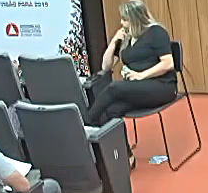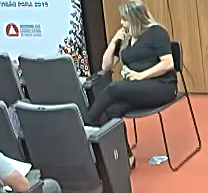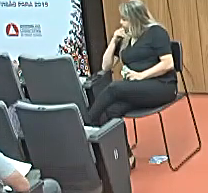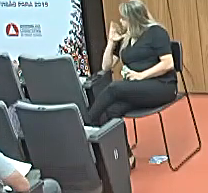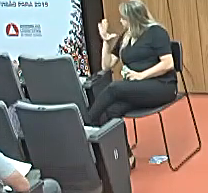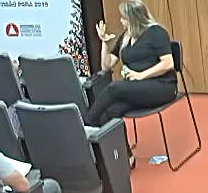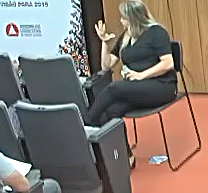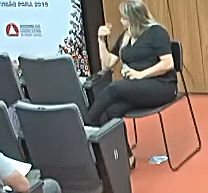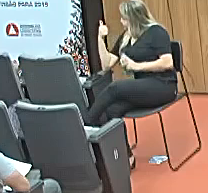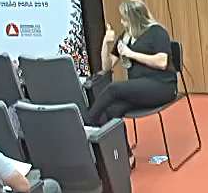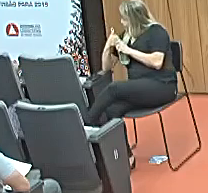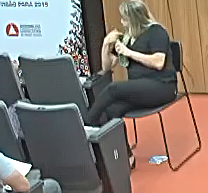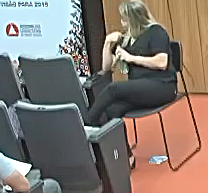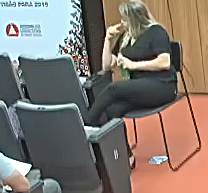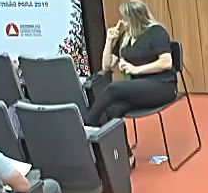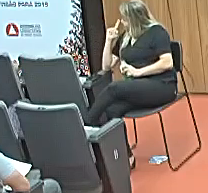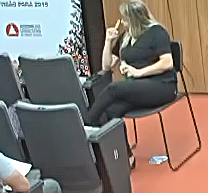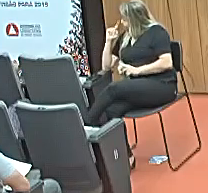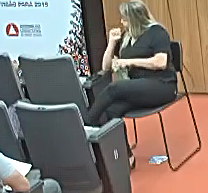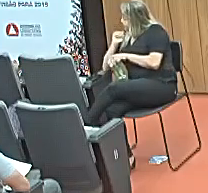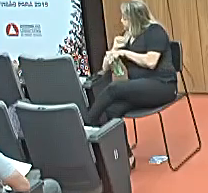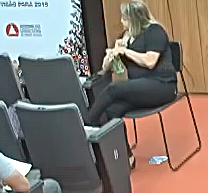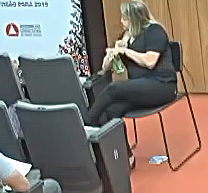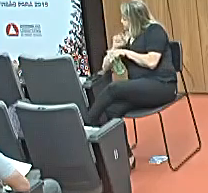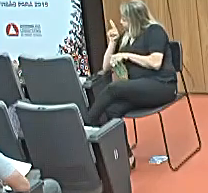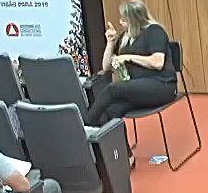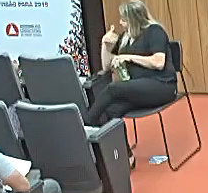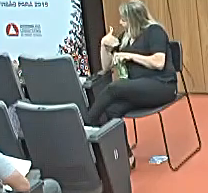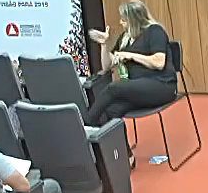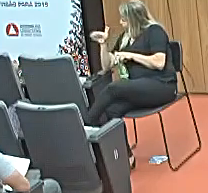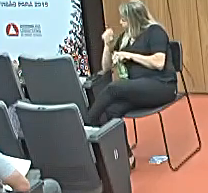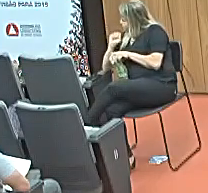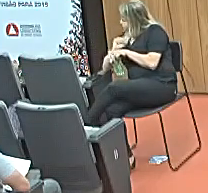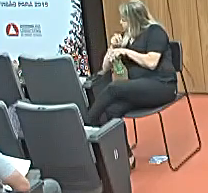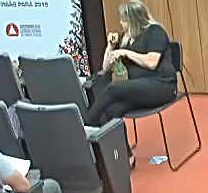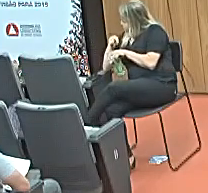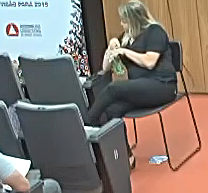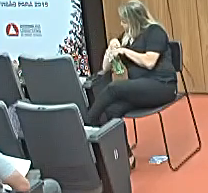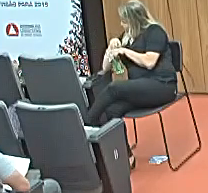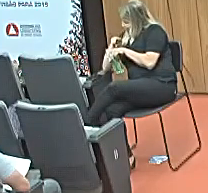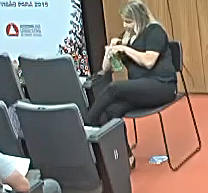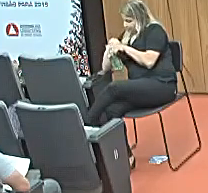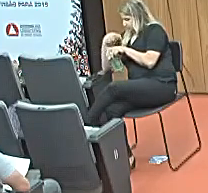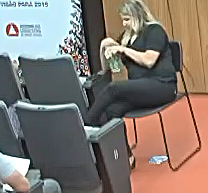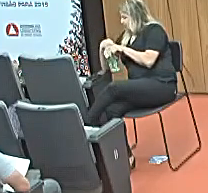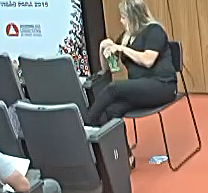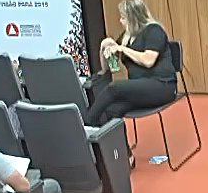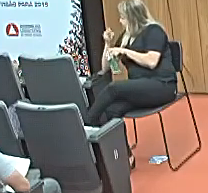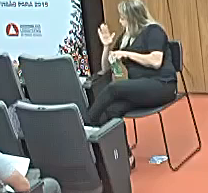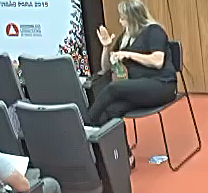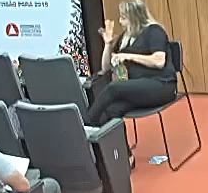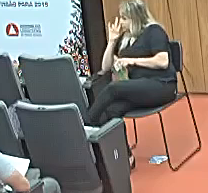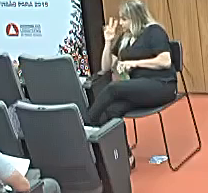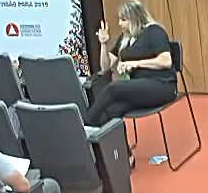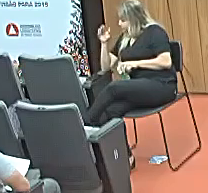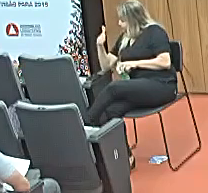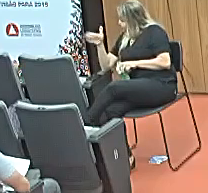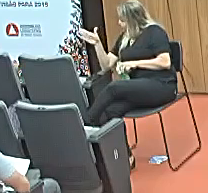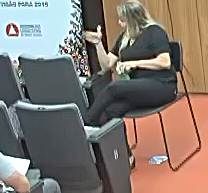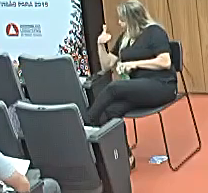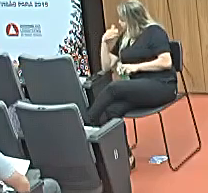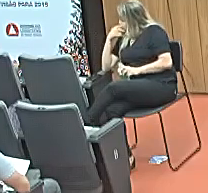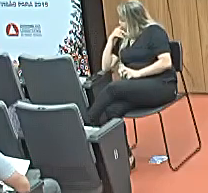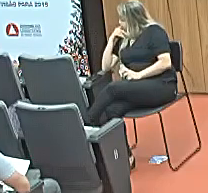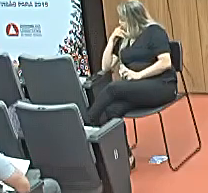20 93 e finalmente a moção 3 os participantes do subgrupo no